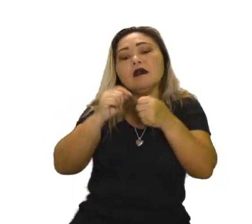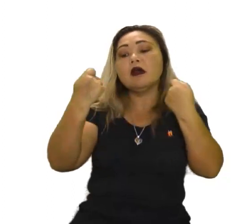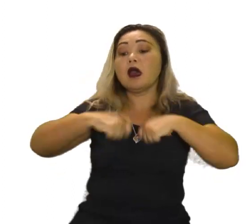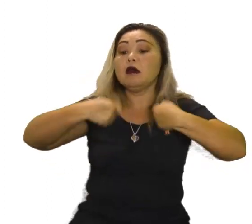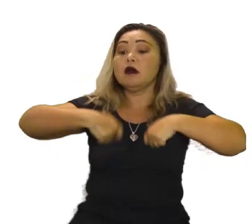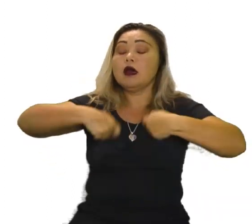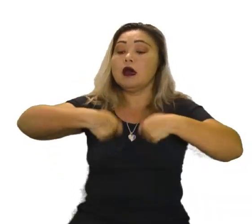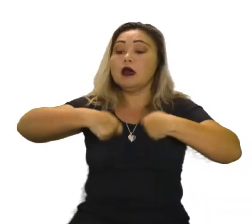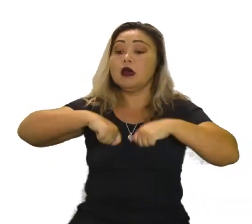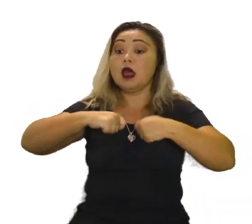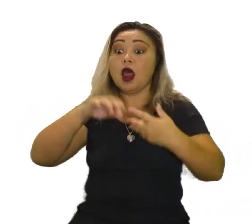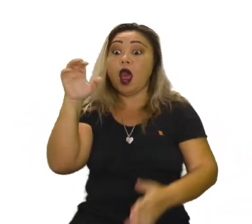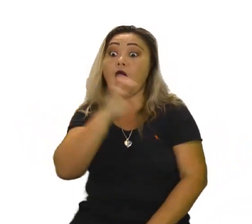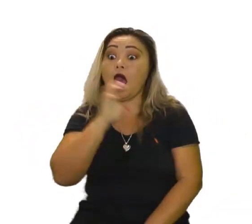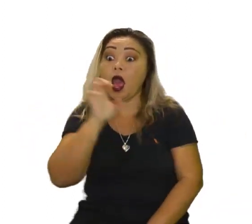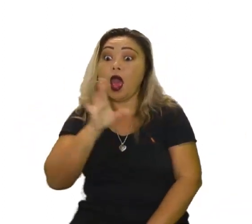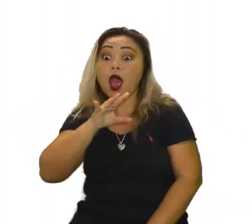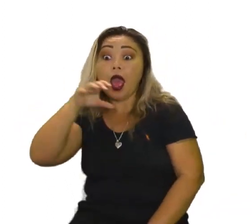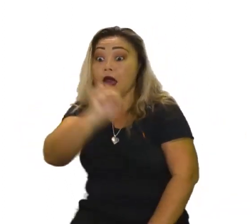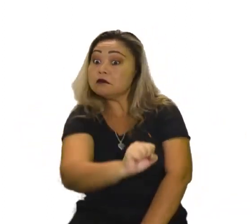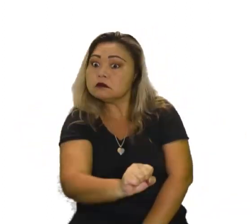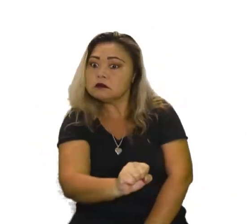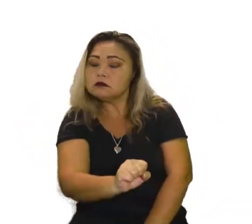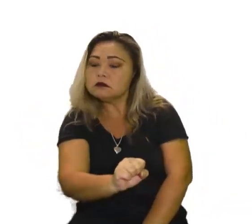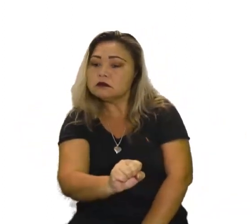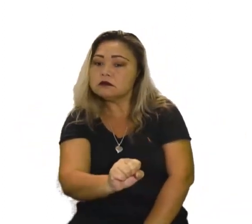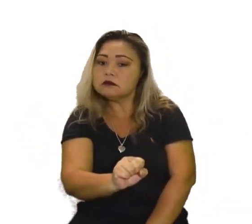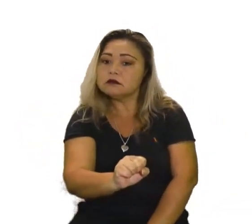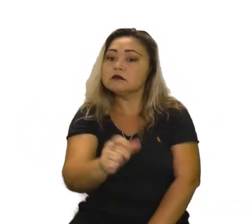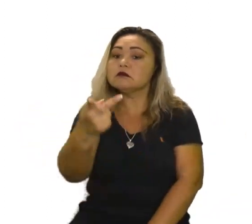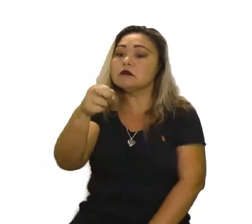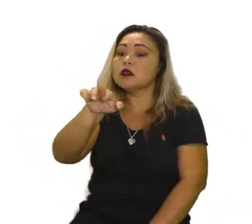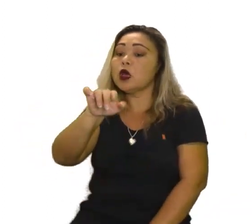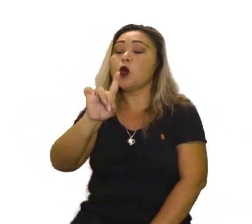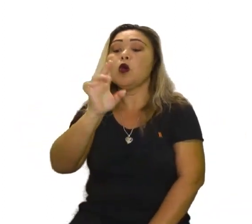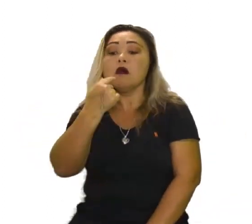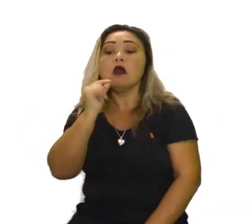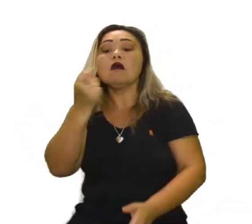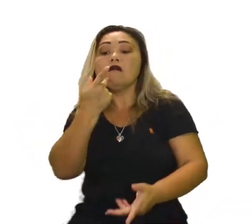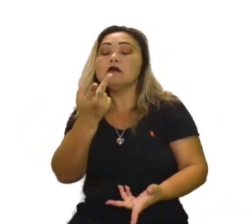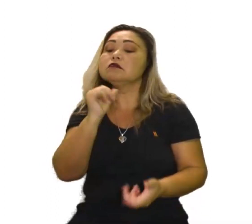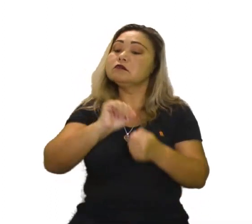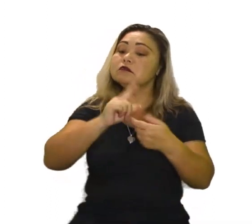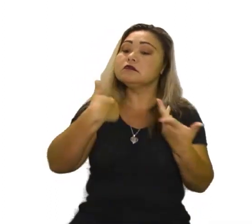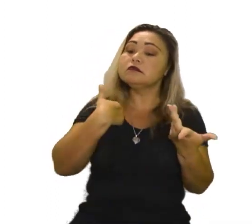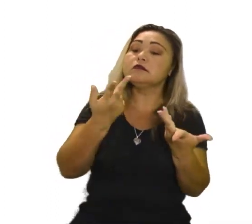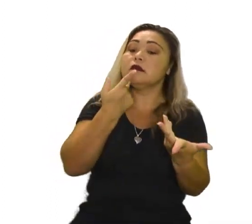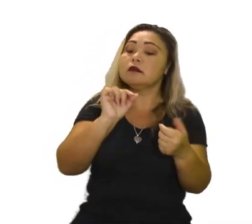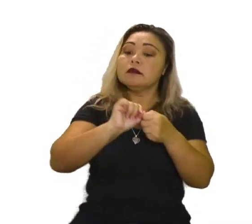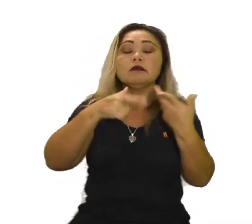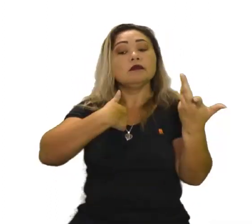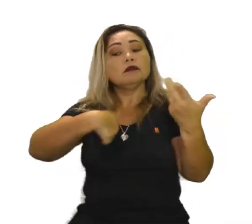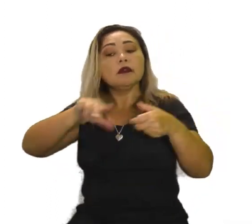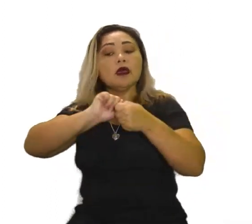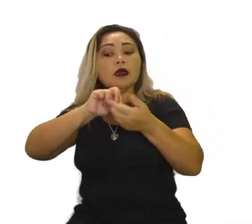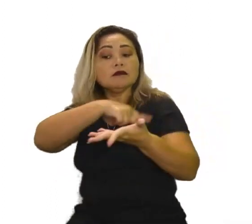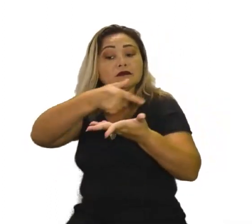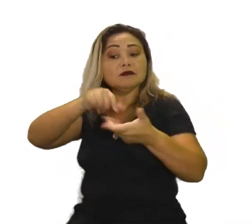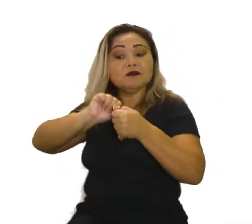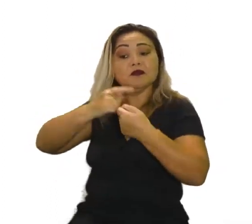uma determinada agilidade. What is this, teacher? What is this? What is it